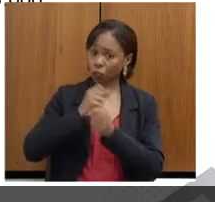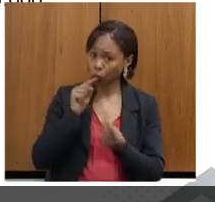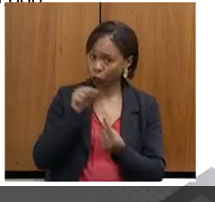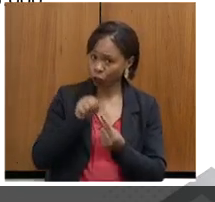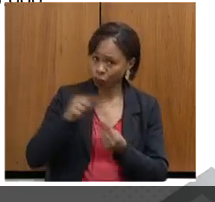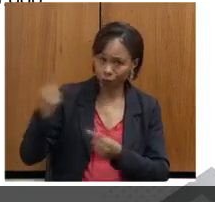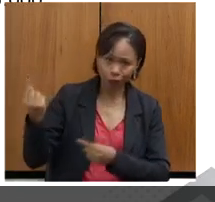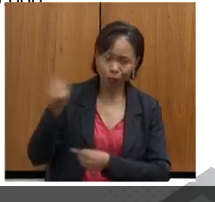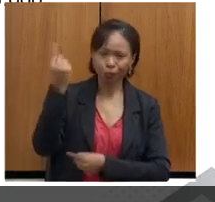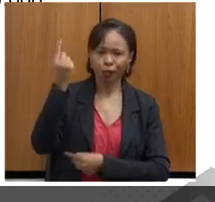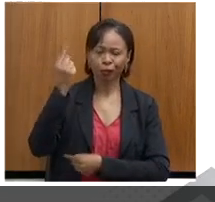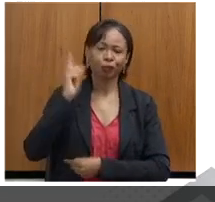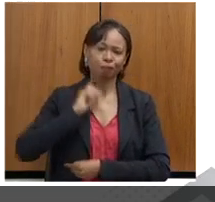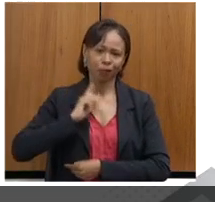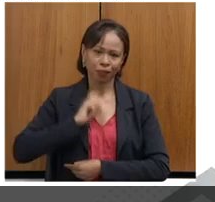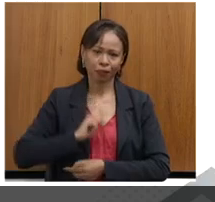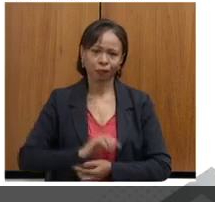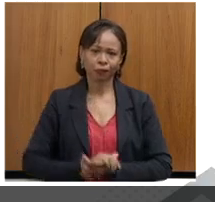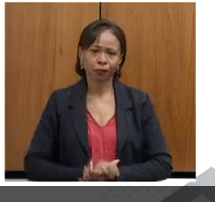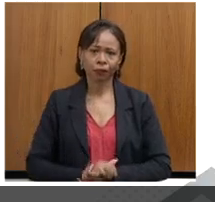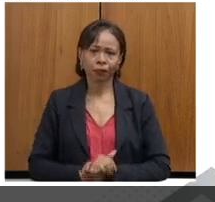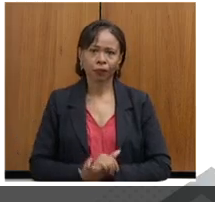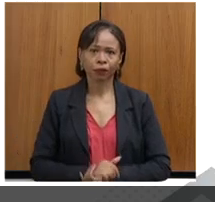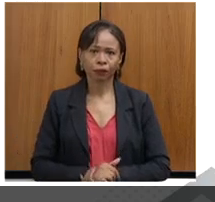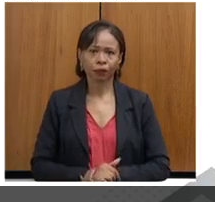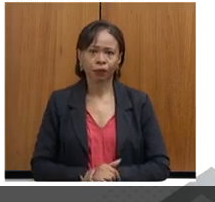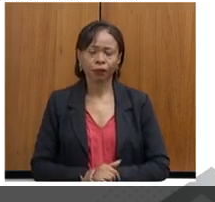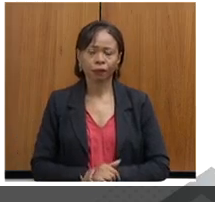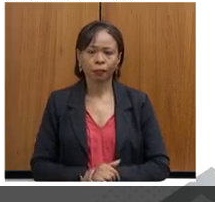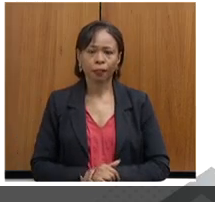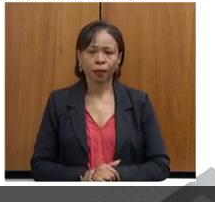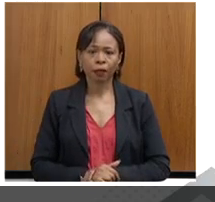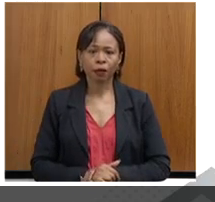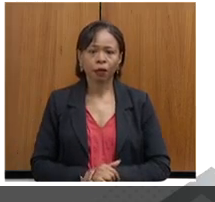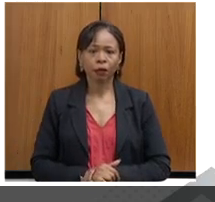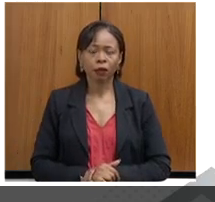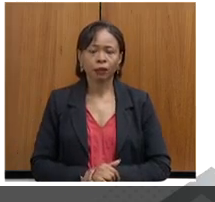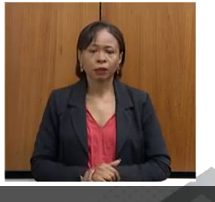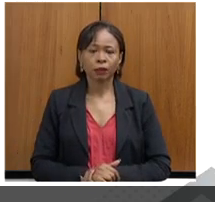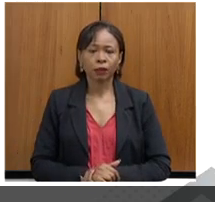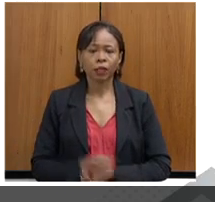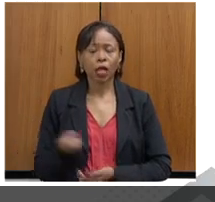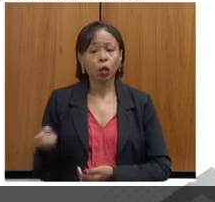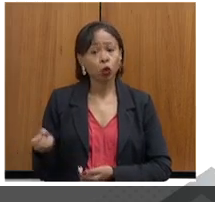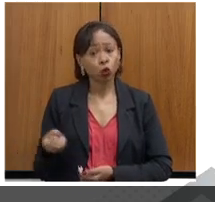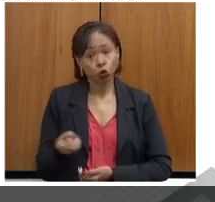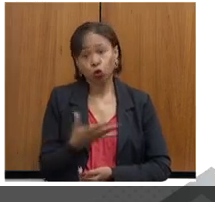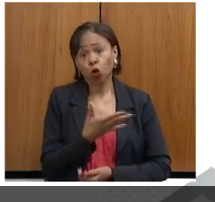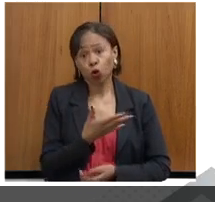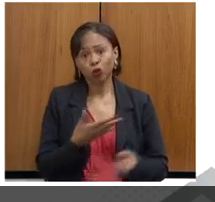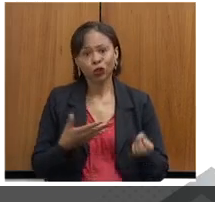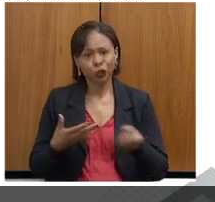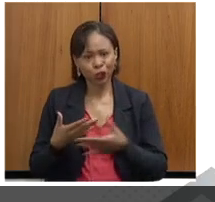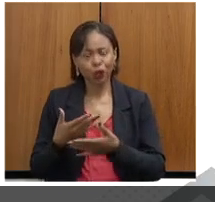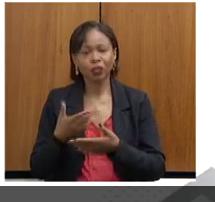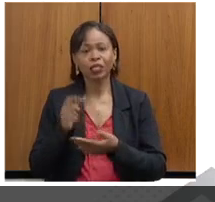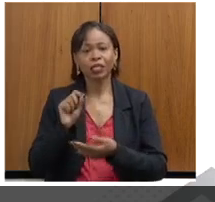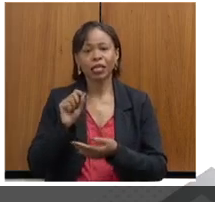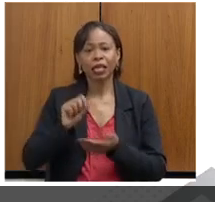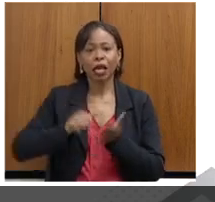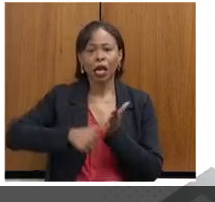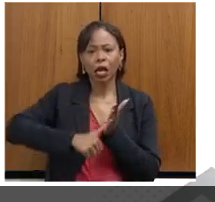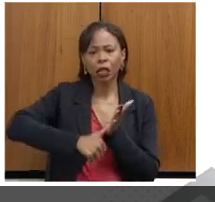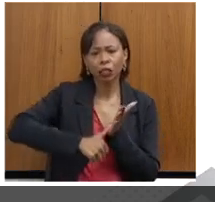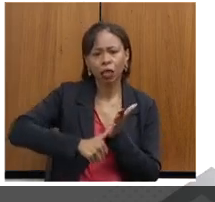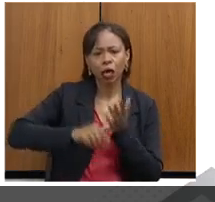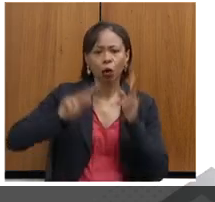lugar pode passar para o canto da modernização da identificação humana